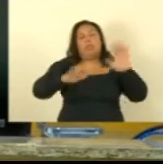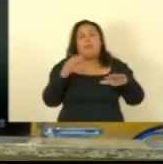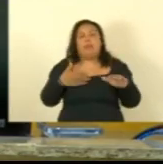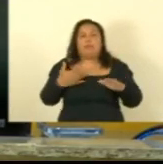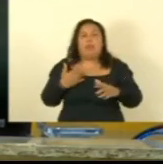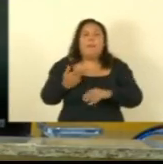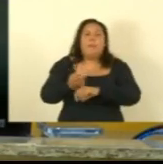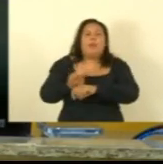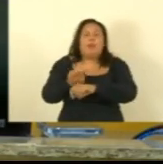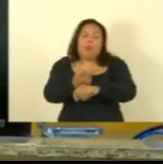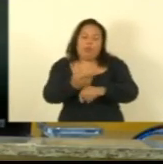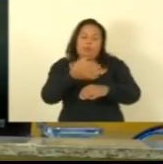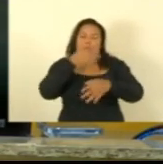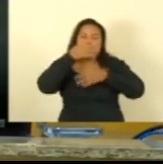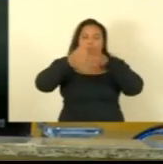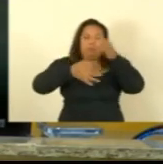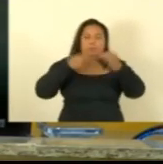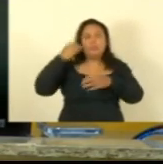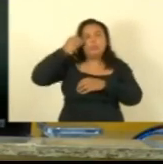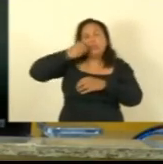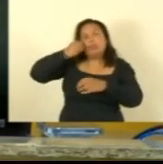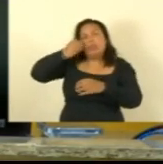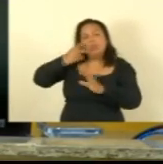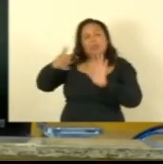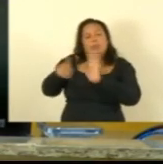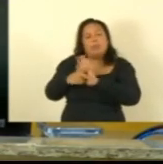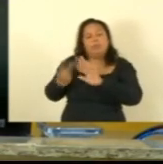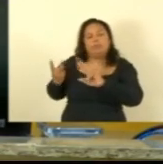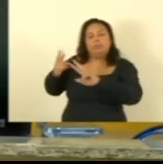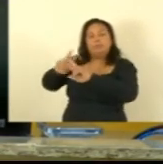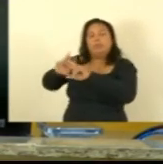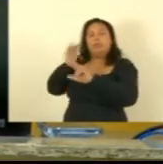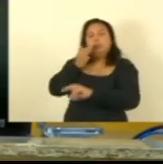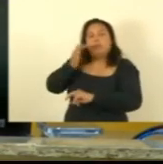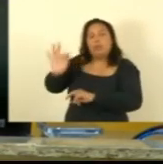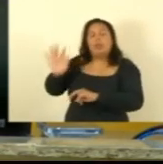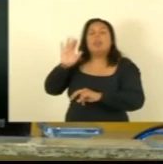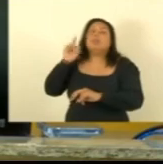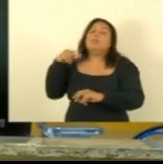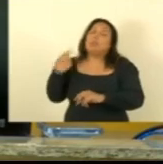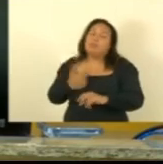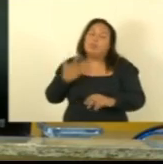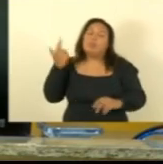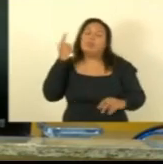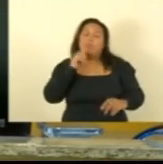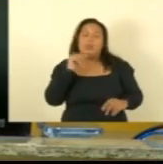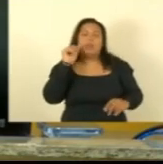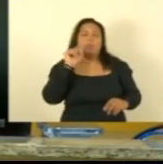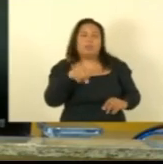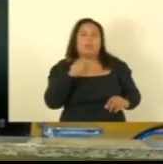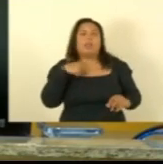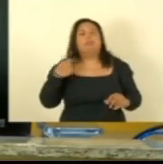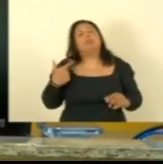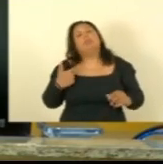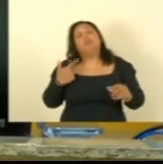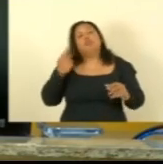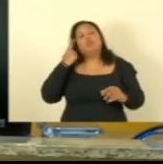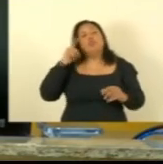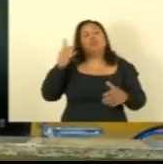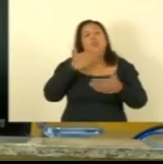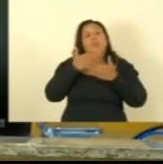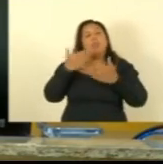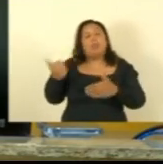até sugestões e as experiências dos presídios federais para que nós possamos ter dias melhores